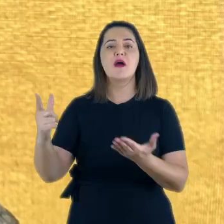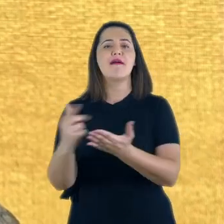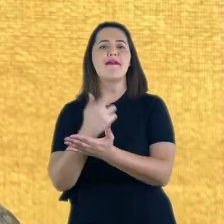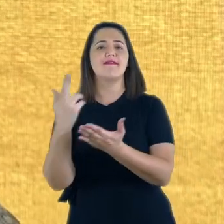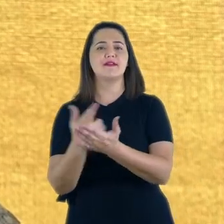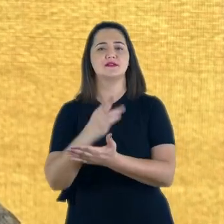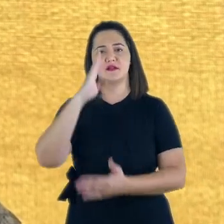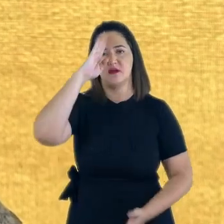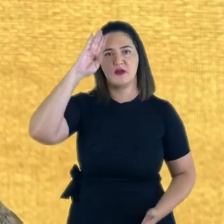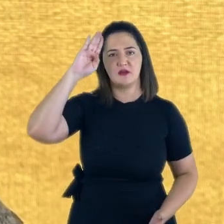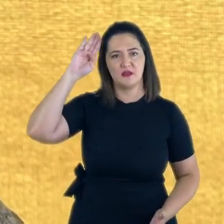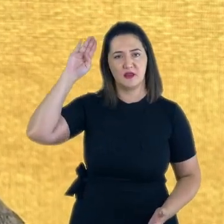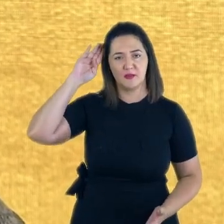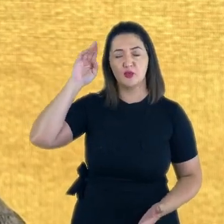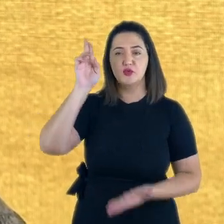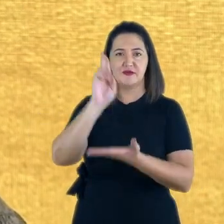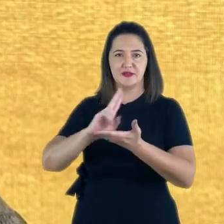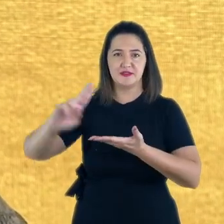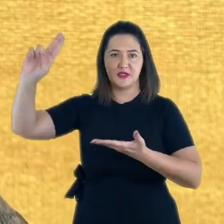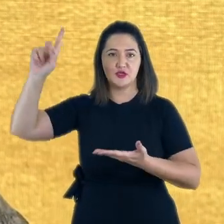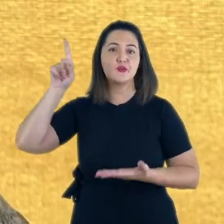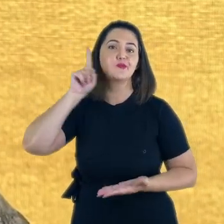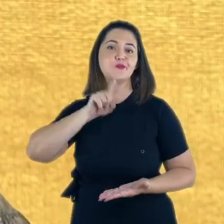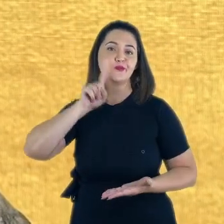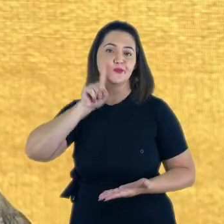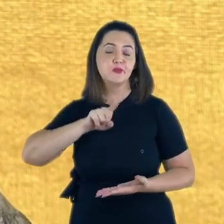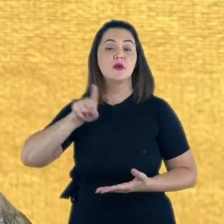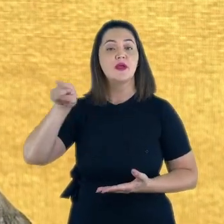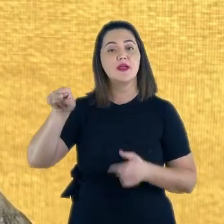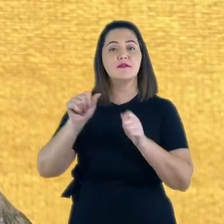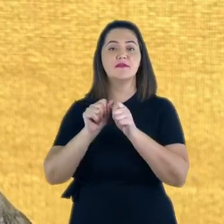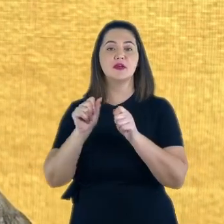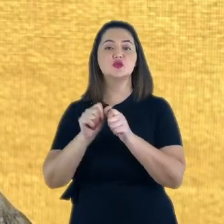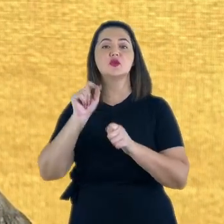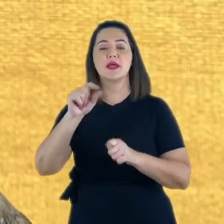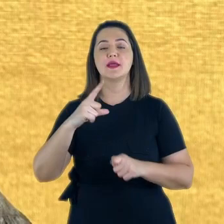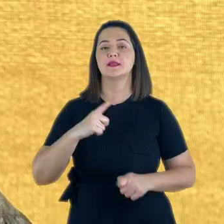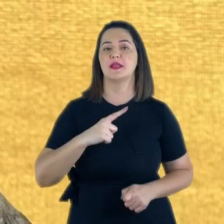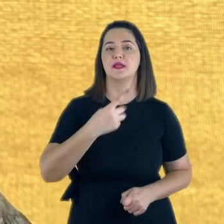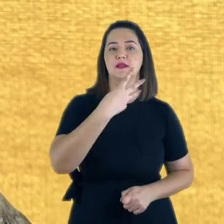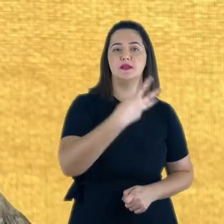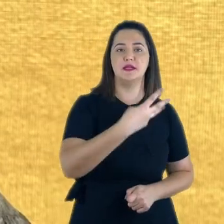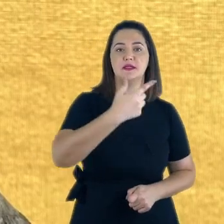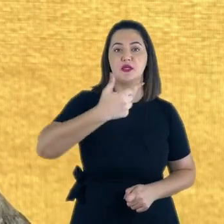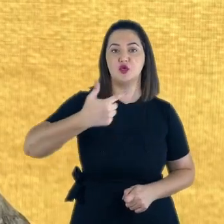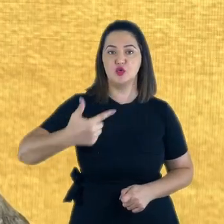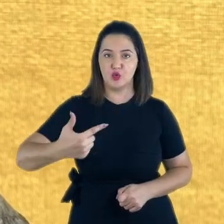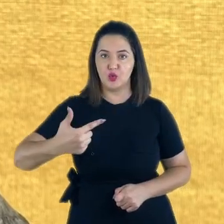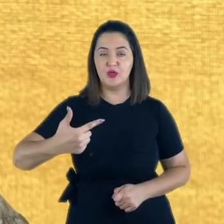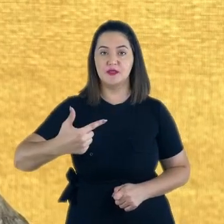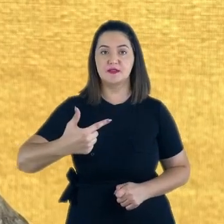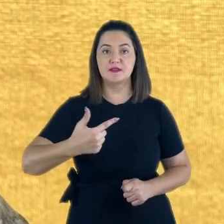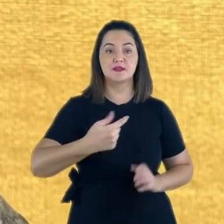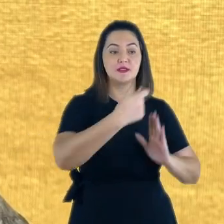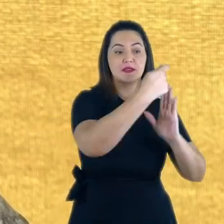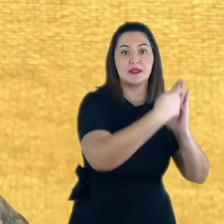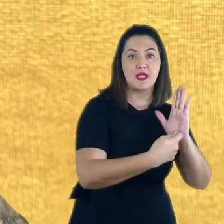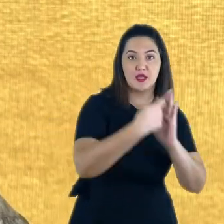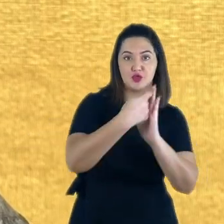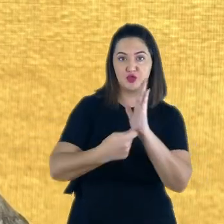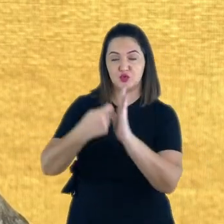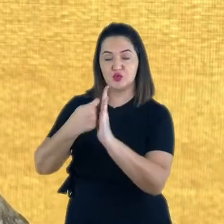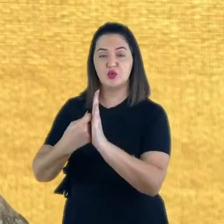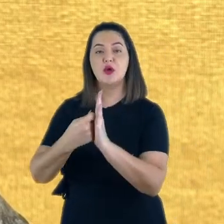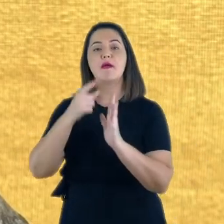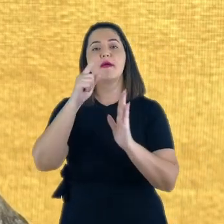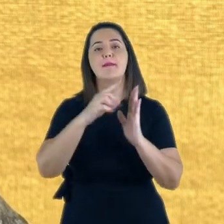Unidos, Alberto Tim organizou em 4 grupos um total de 32 reivindicações historicistas